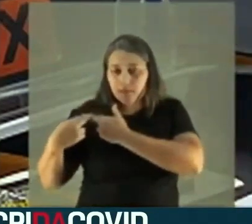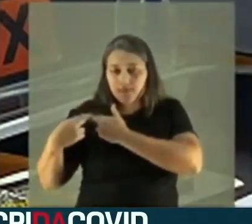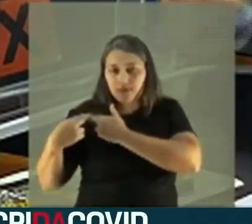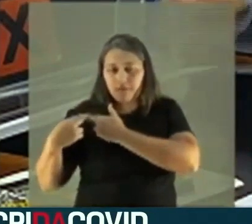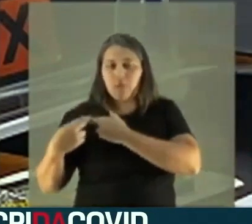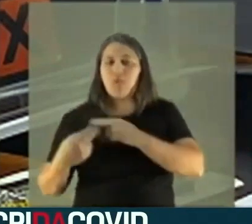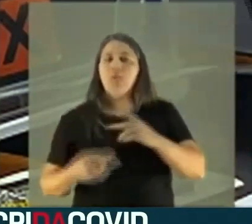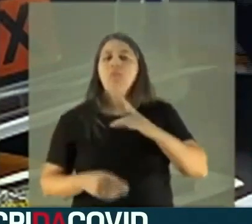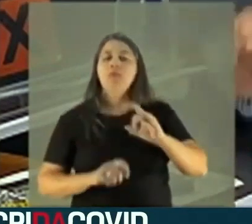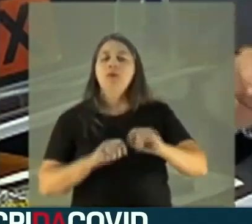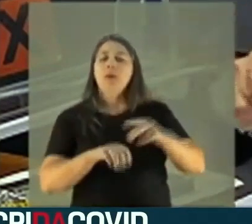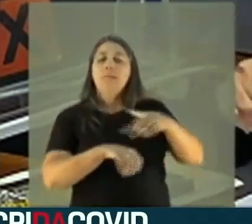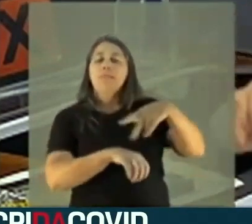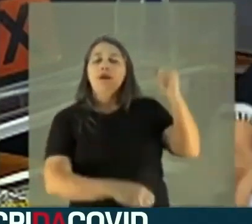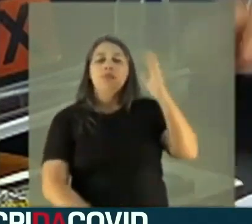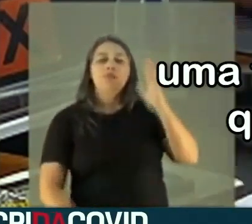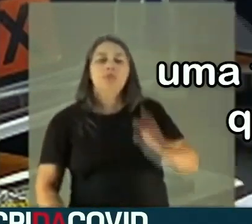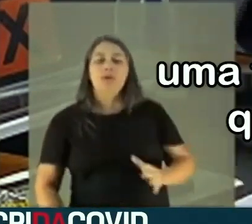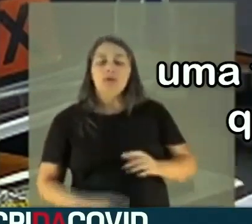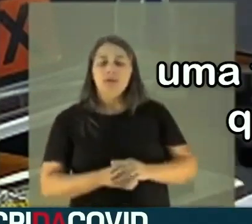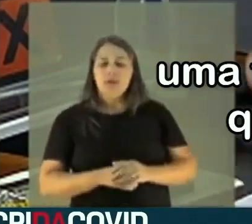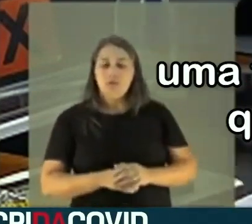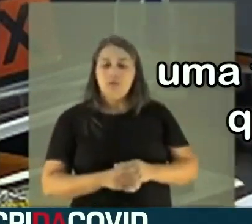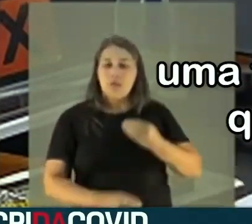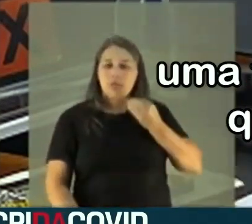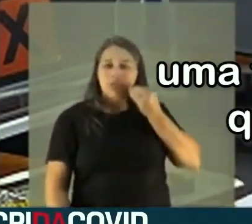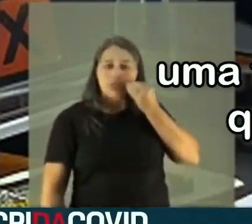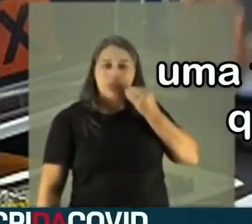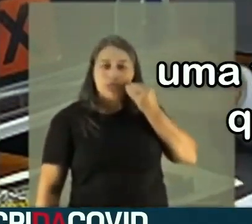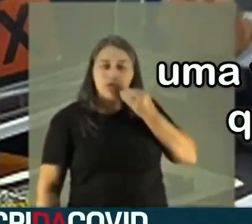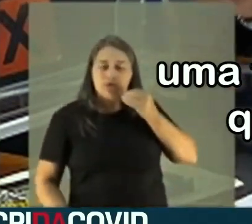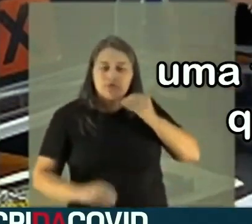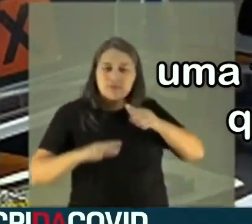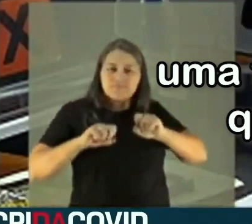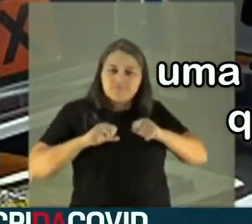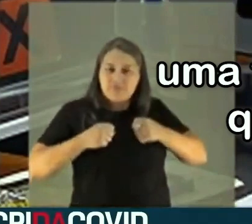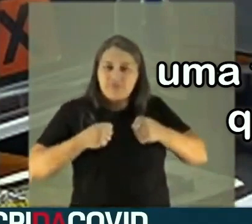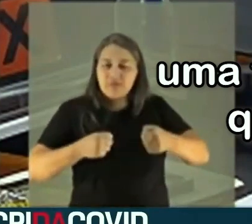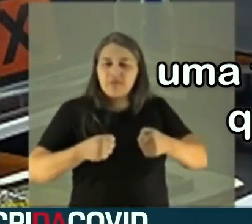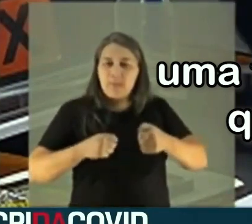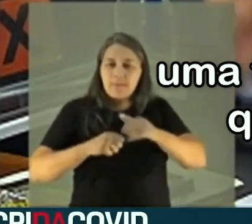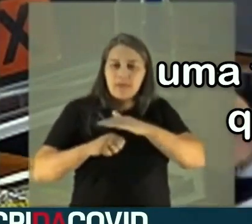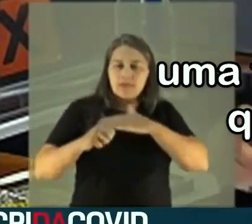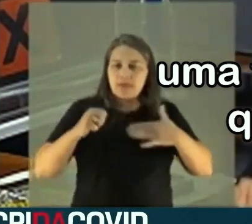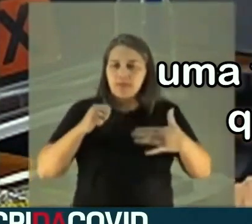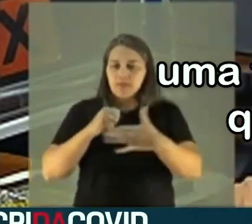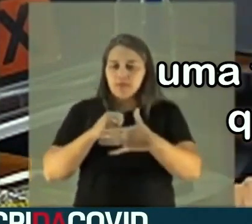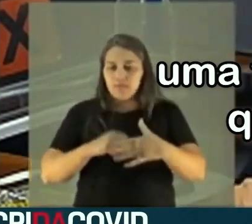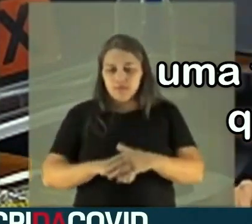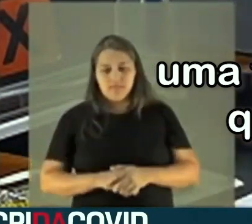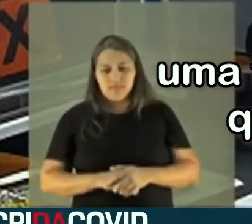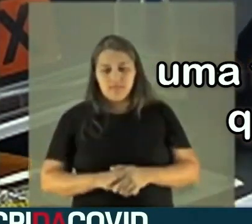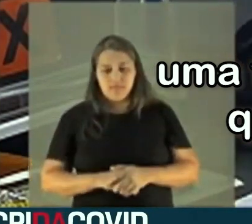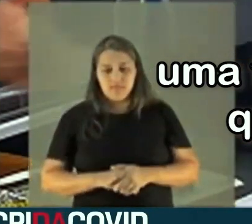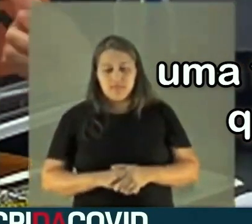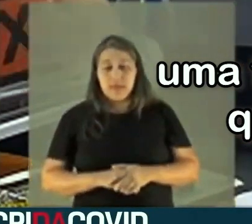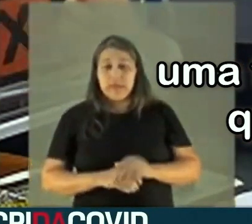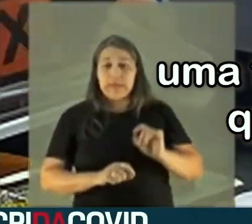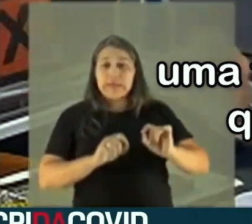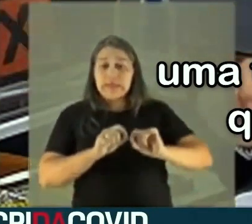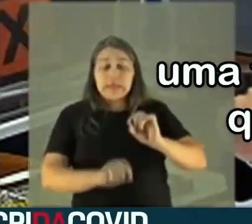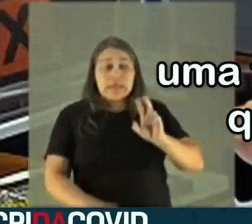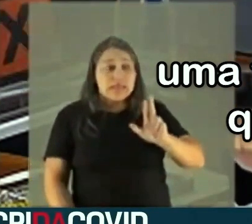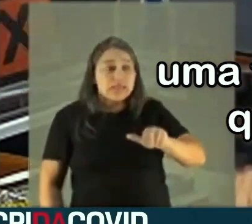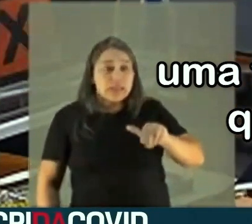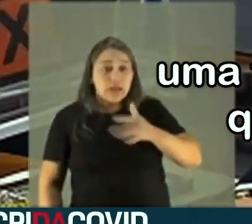por implementar no Brasil uma tentativa de enfrentamento à pandemia que ninguém